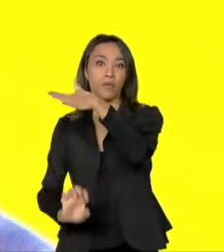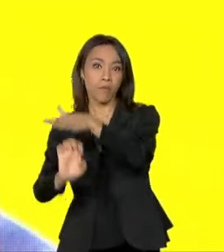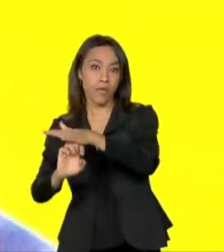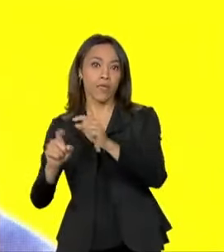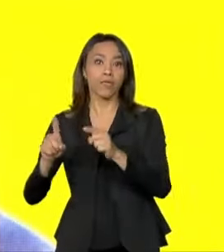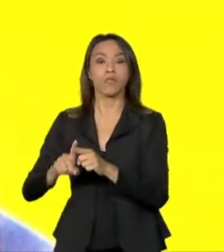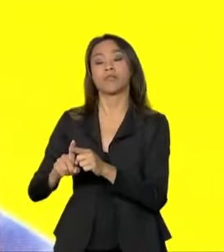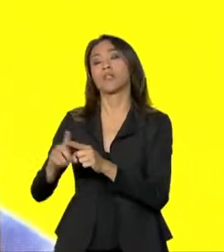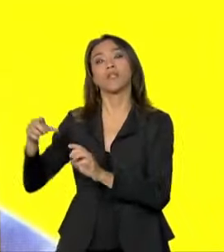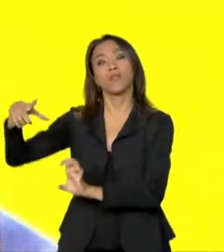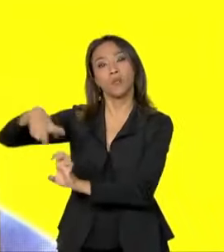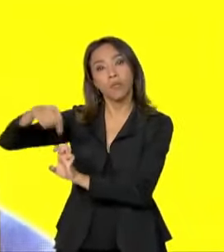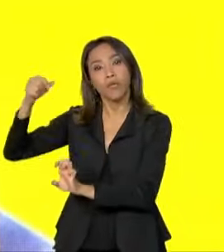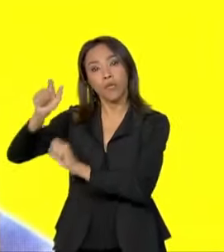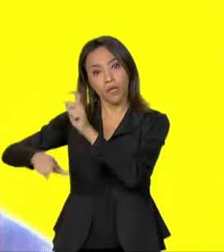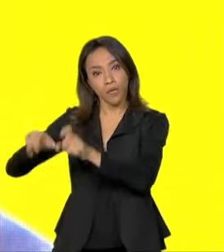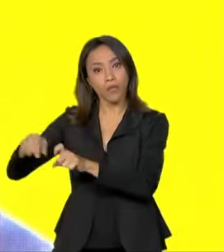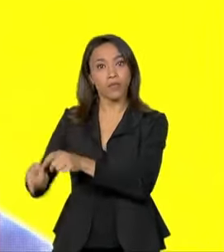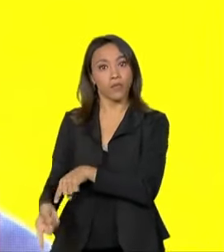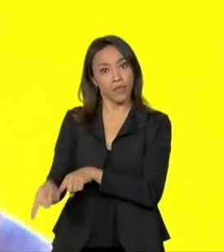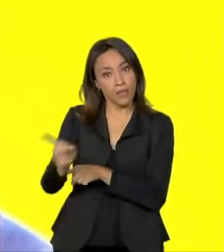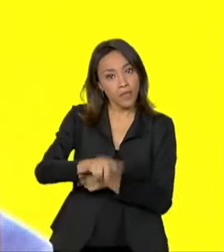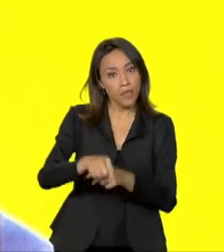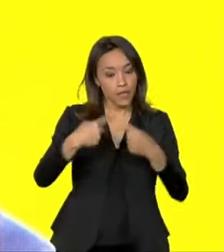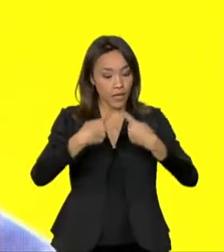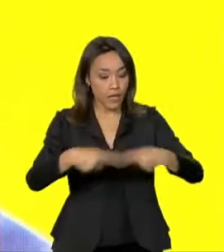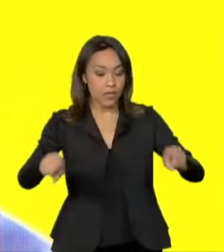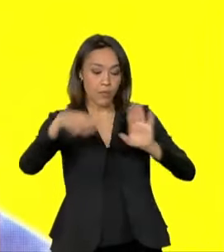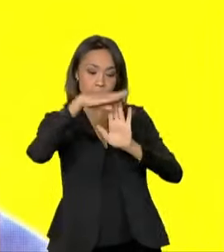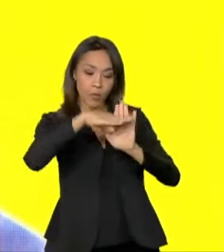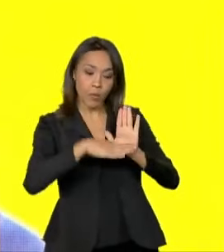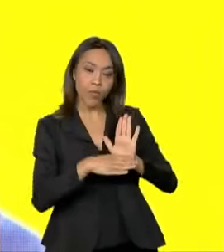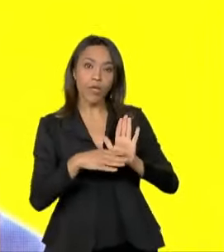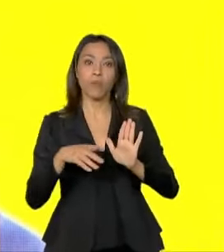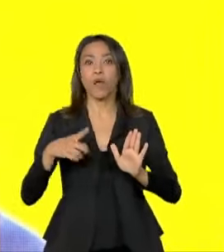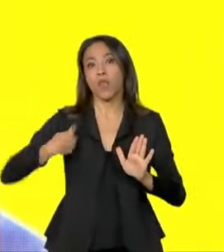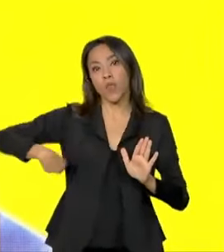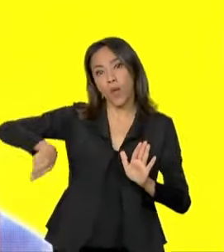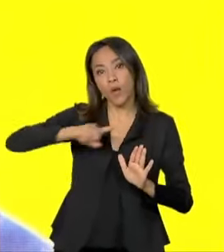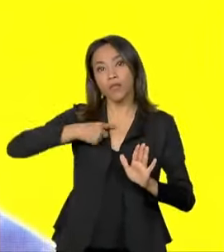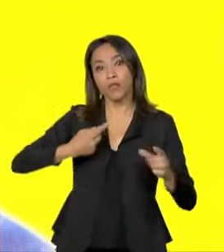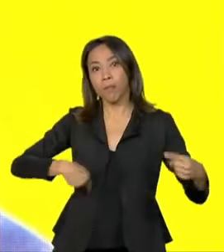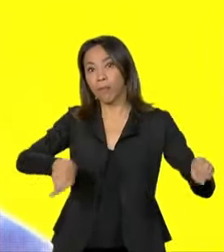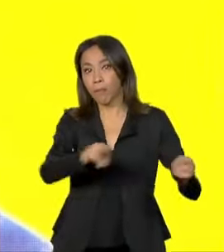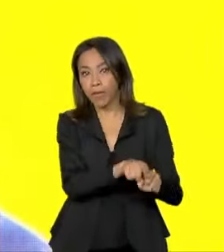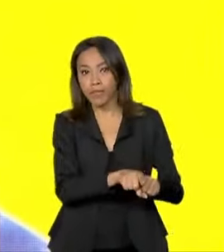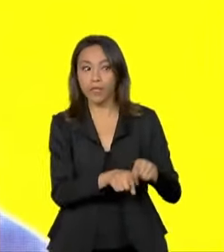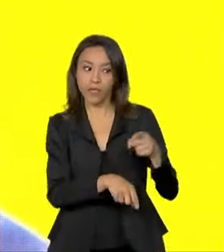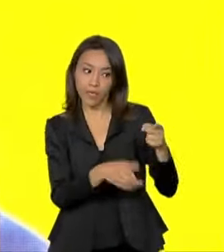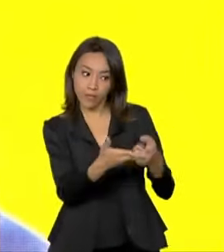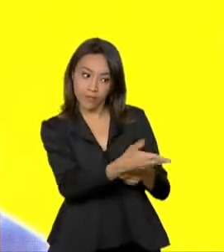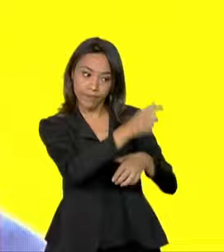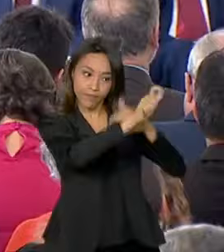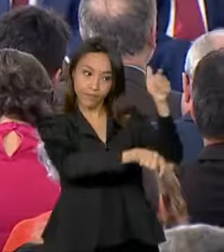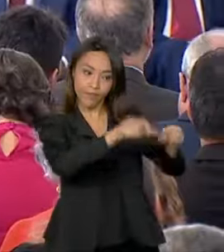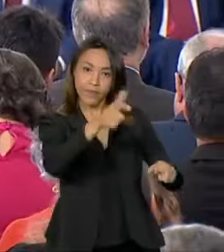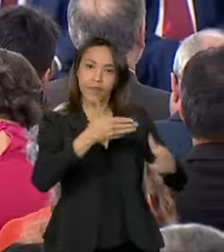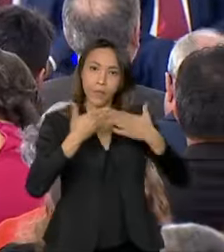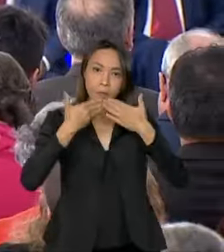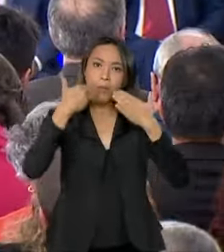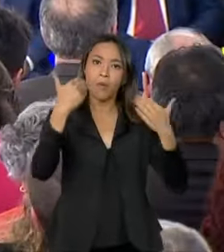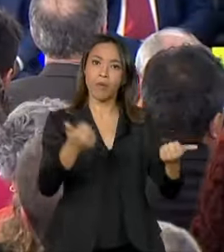de pequeno porte, e com o lançamento do programa Acredita, nossa parceria com as MPs fica ainda mais forte e mais